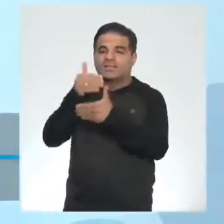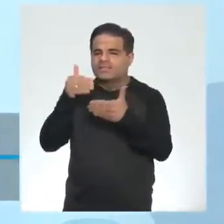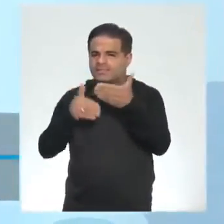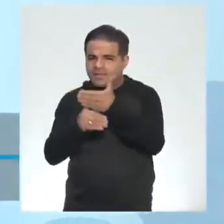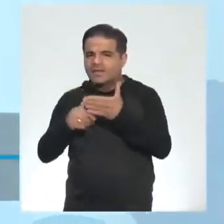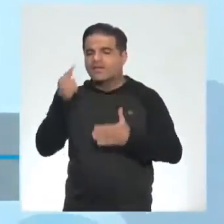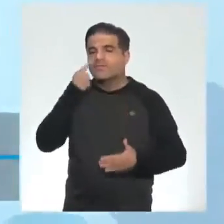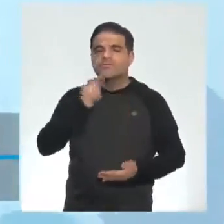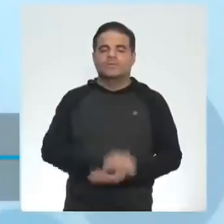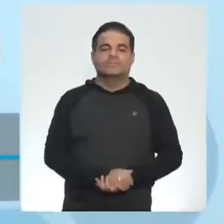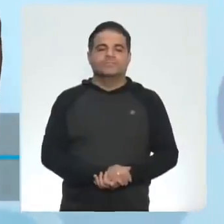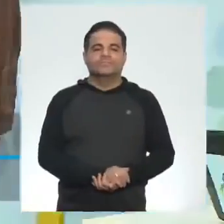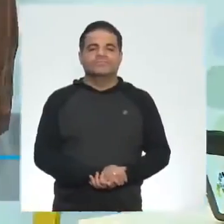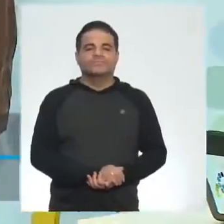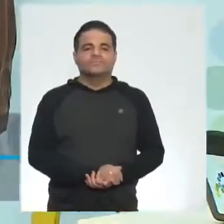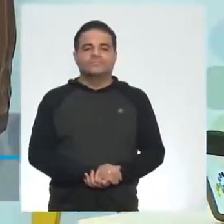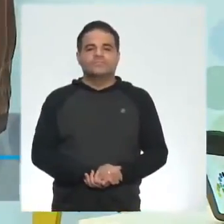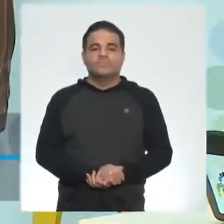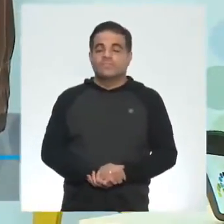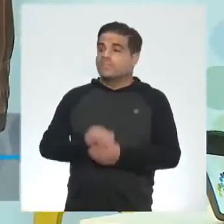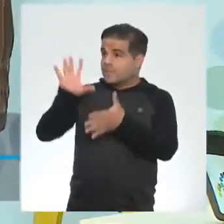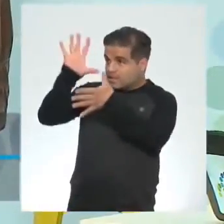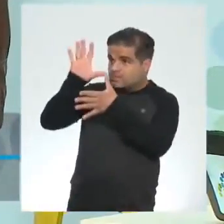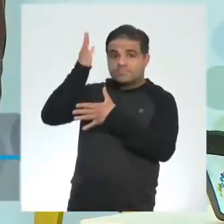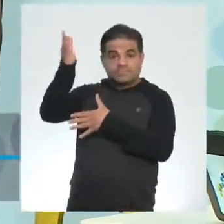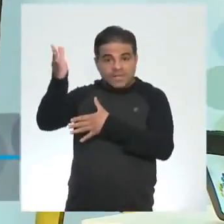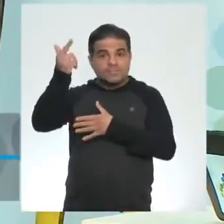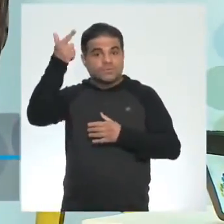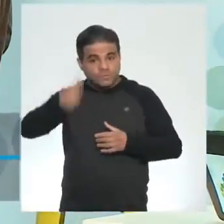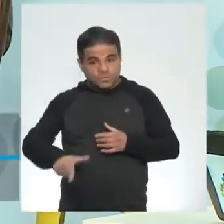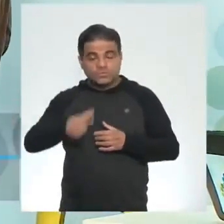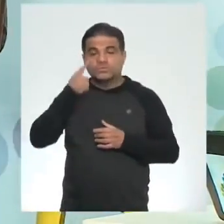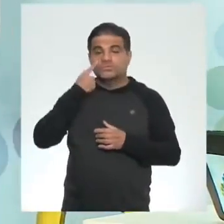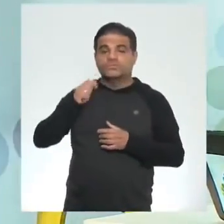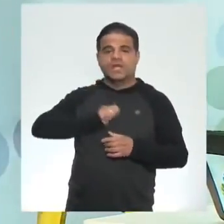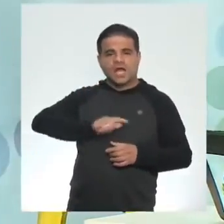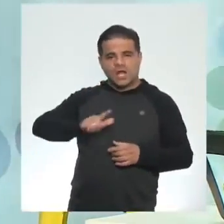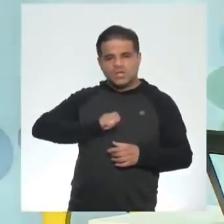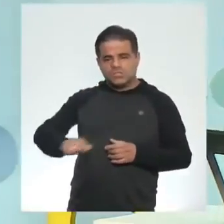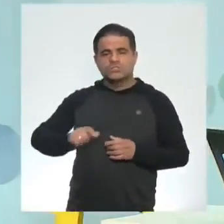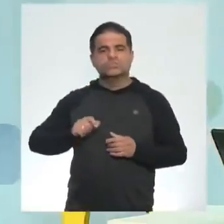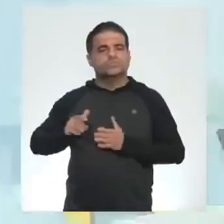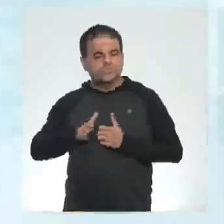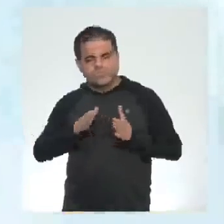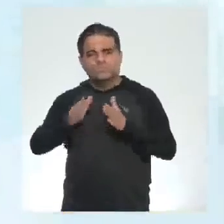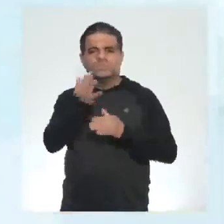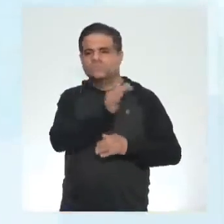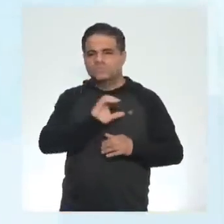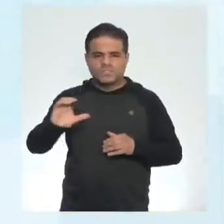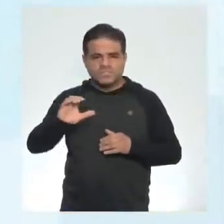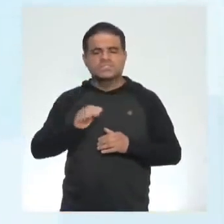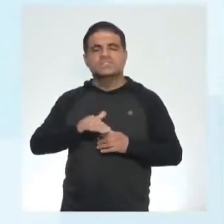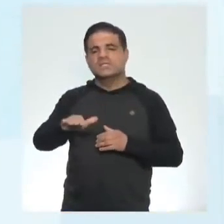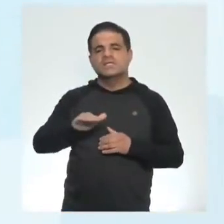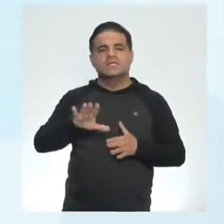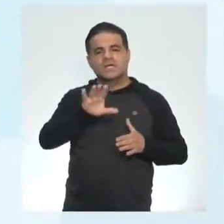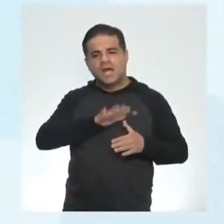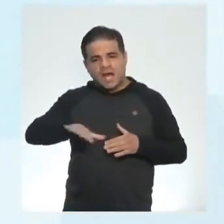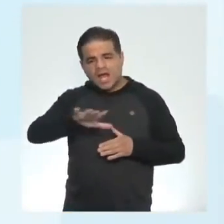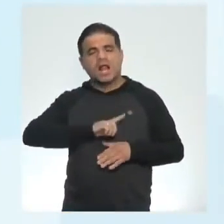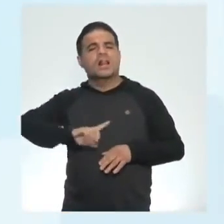Vamos lá. Trabalhamos já esse mapa, vamos ver mais uma vez. Azul, trincheira francesa, vermelha,